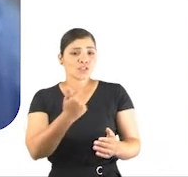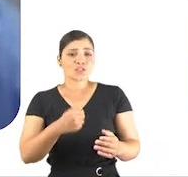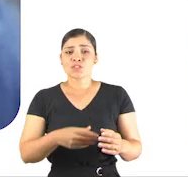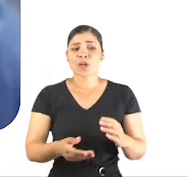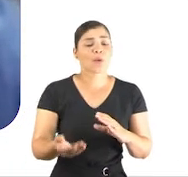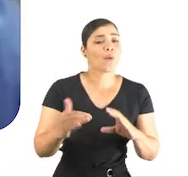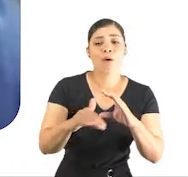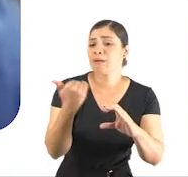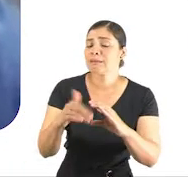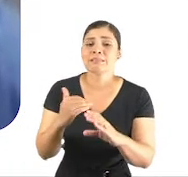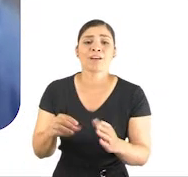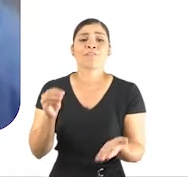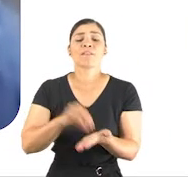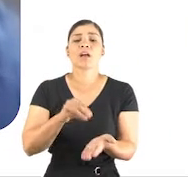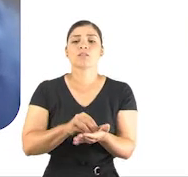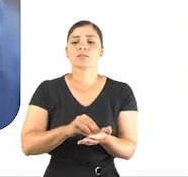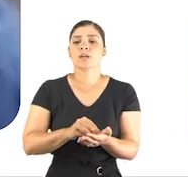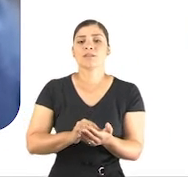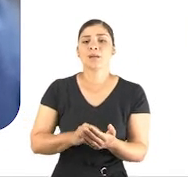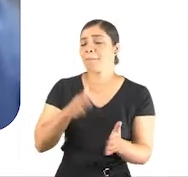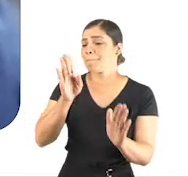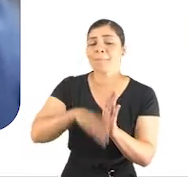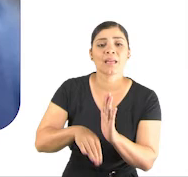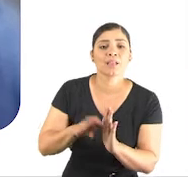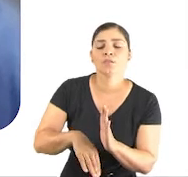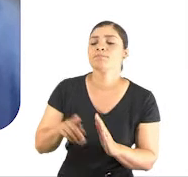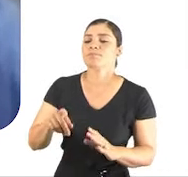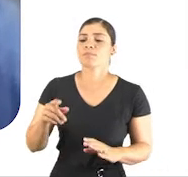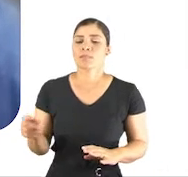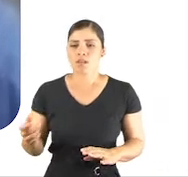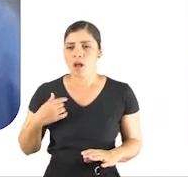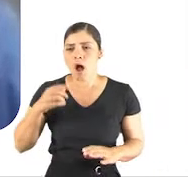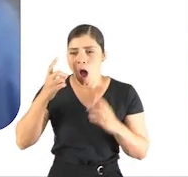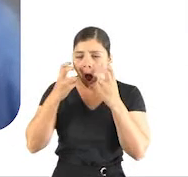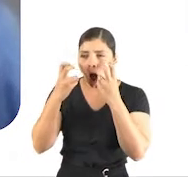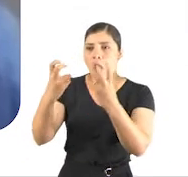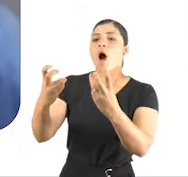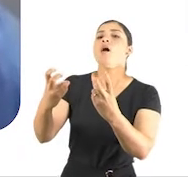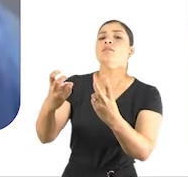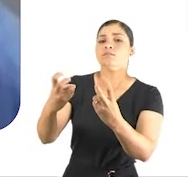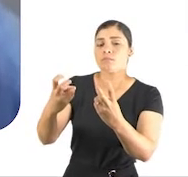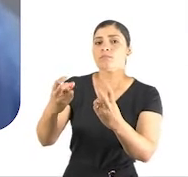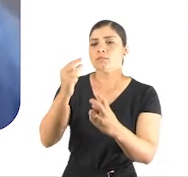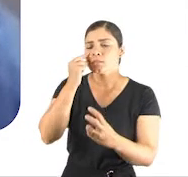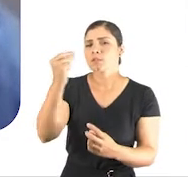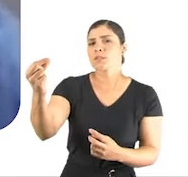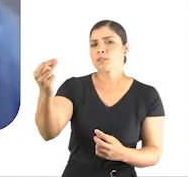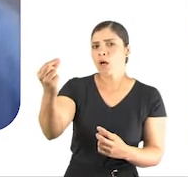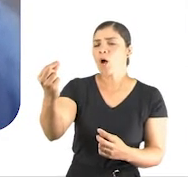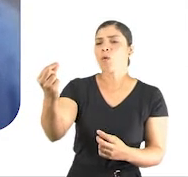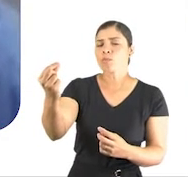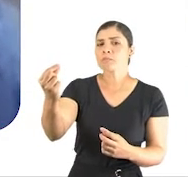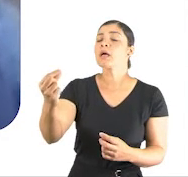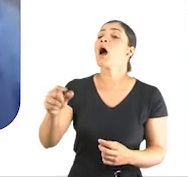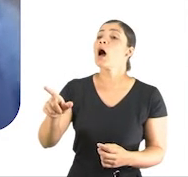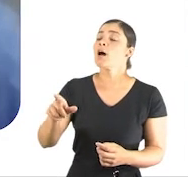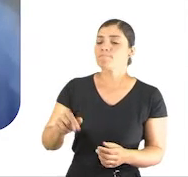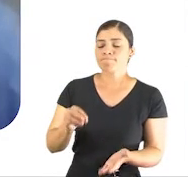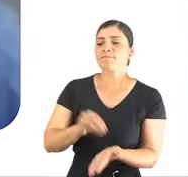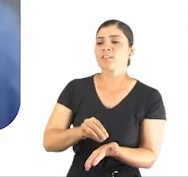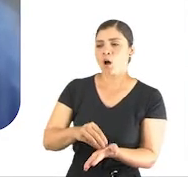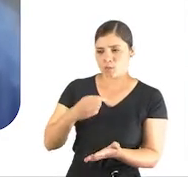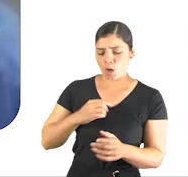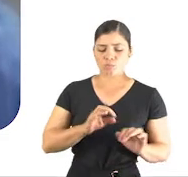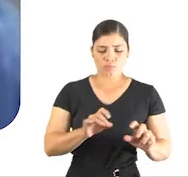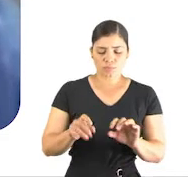por atraso de entrega daquele item. Então, isso também chama muita atenção do fornecedor, porque já mostra para ele,